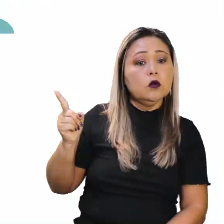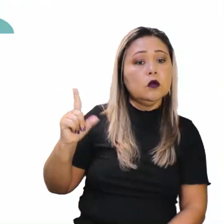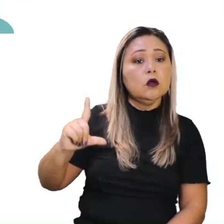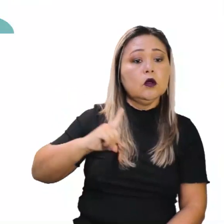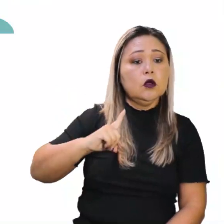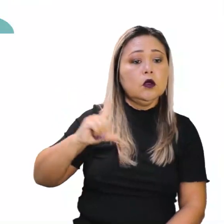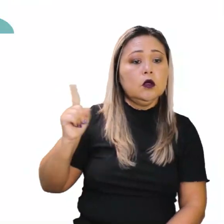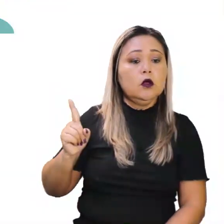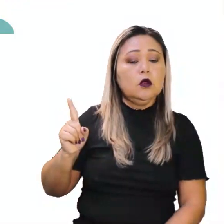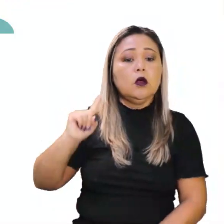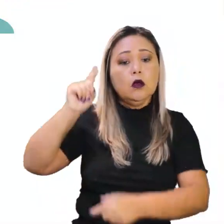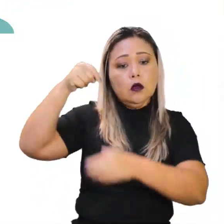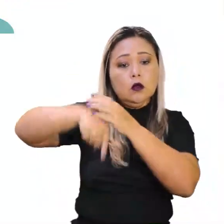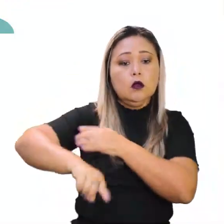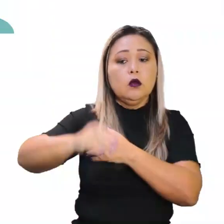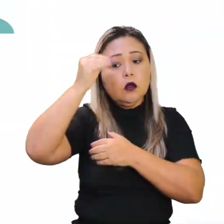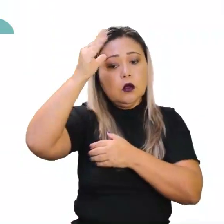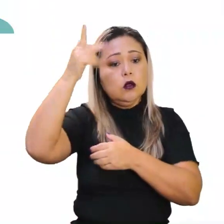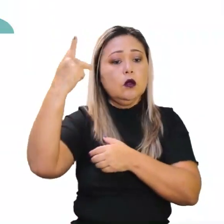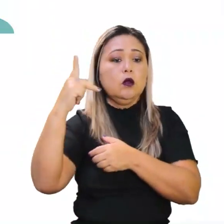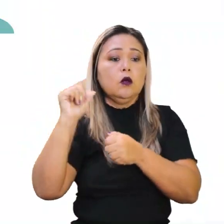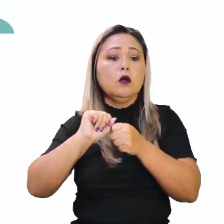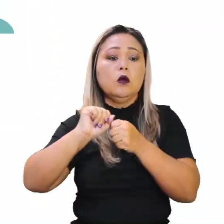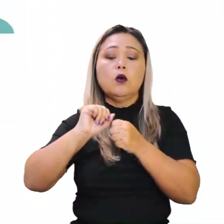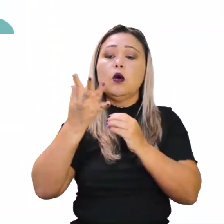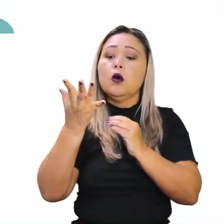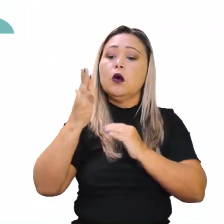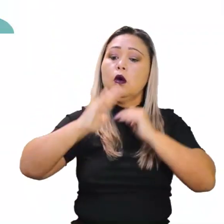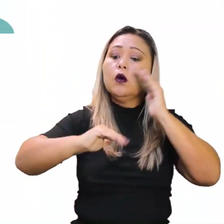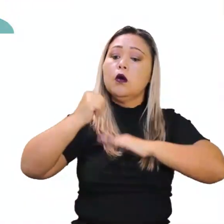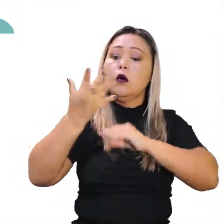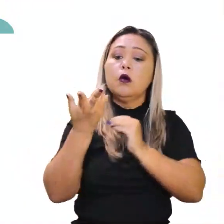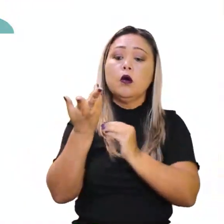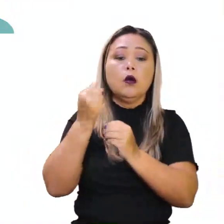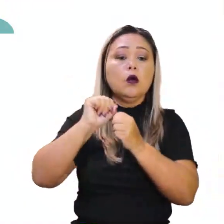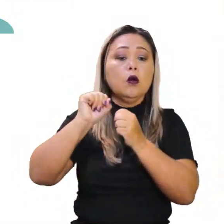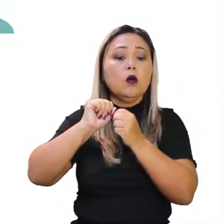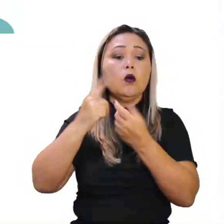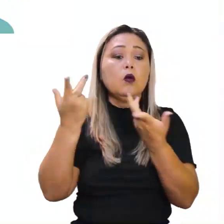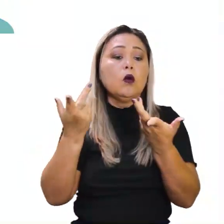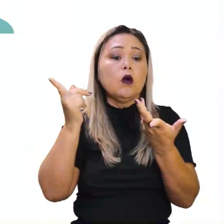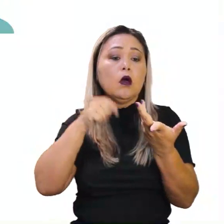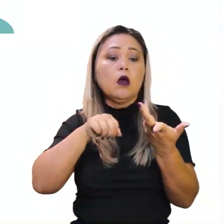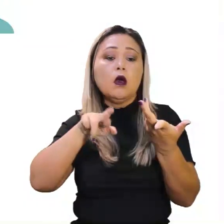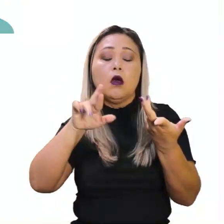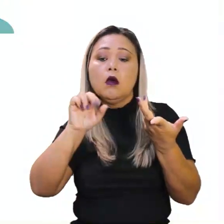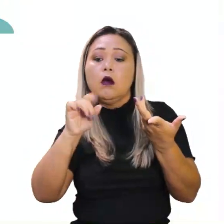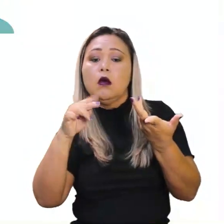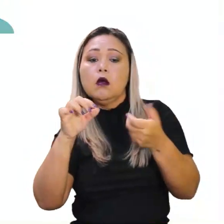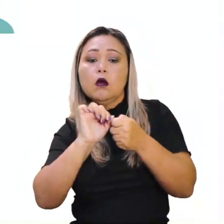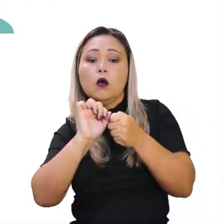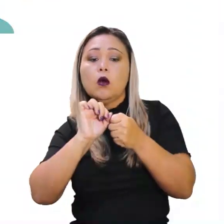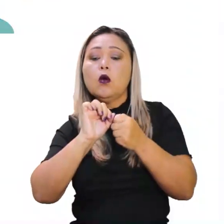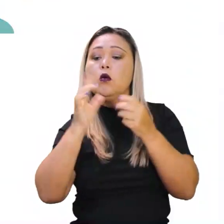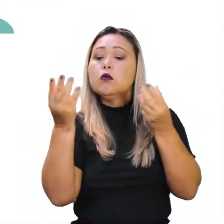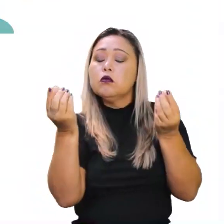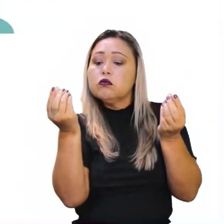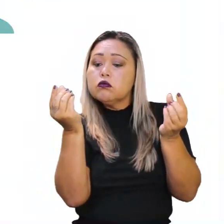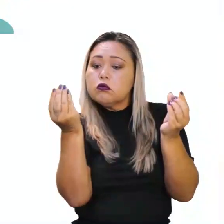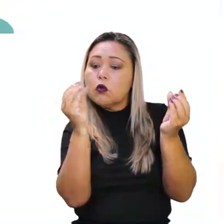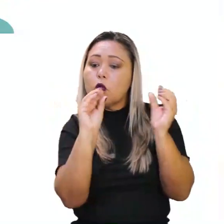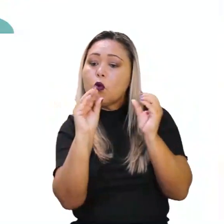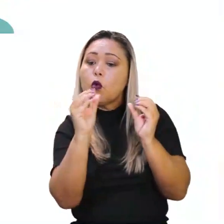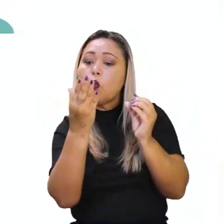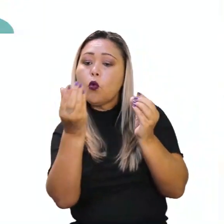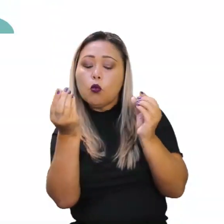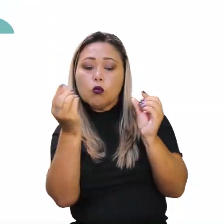nós temos aí, para aprofundar os conhecimentos sobre artistas vanguarda, sugerimos, então, as rimas plásticas do cubismo, né, um